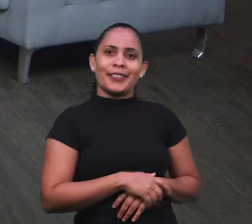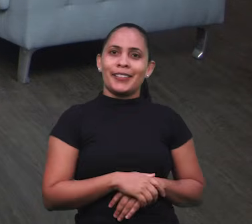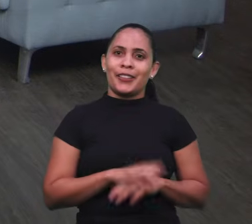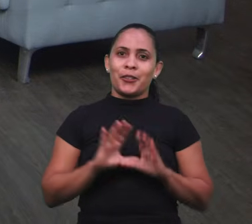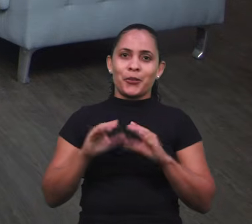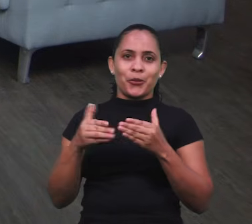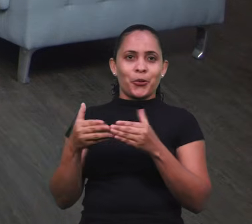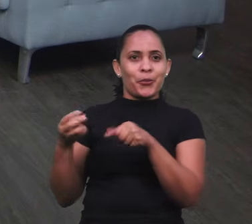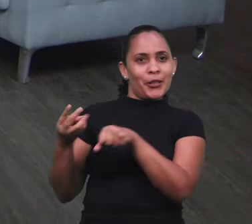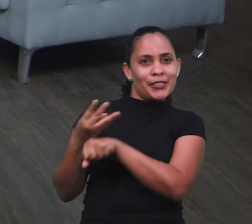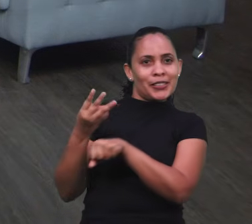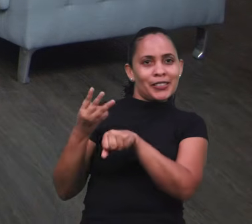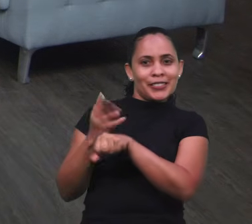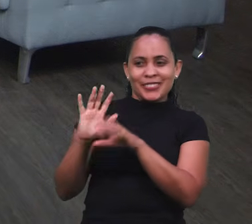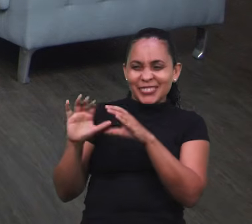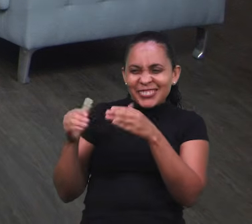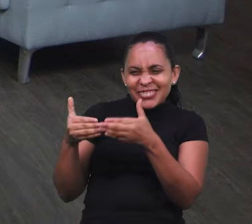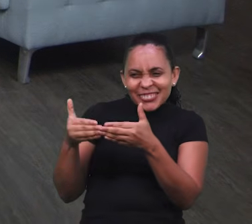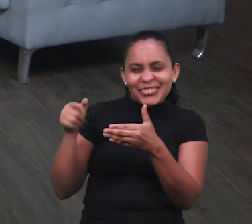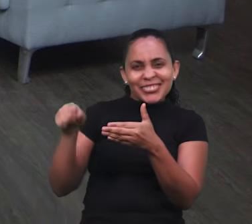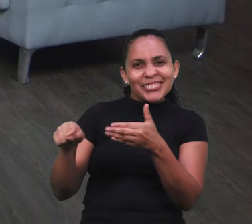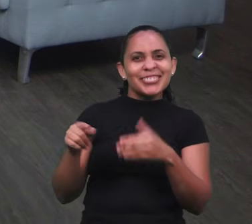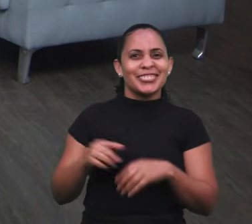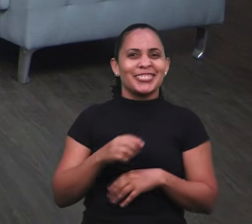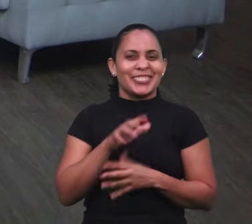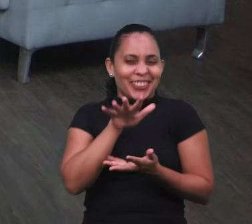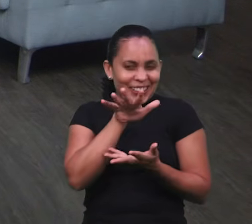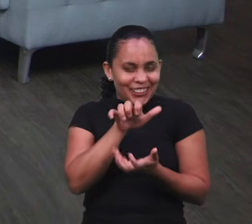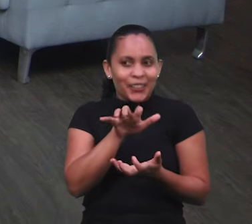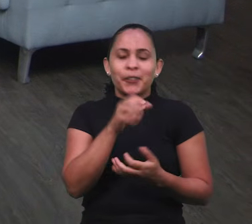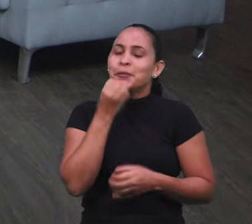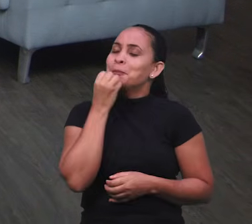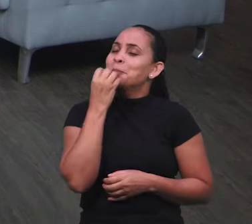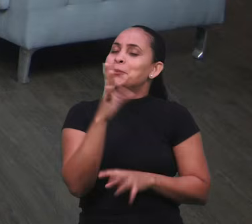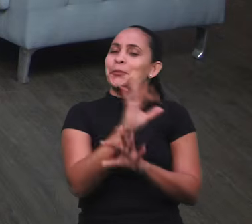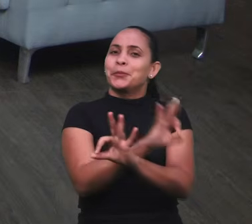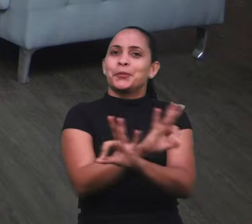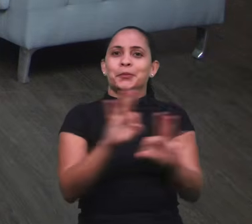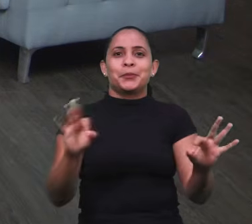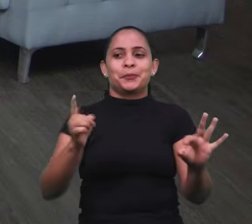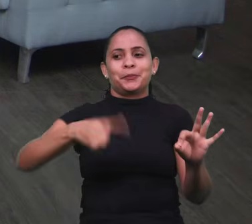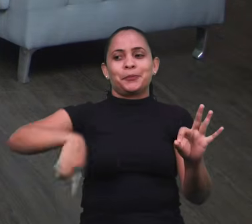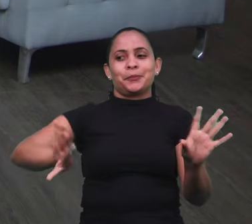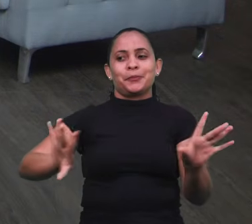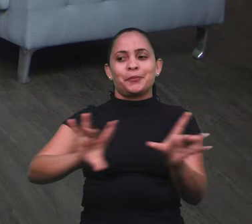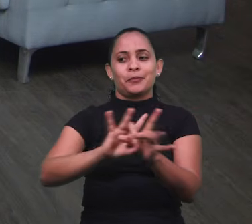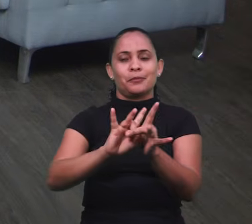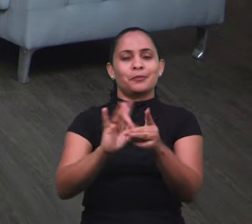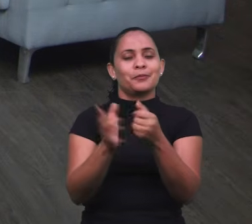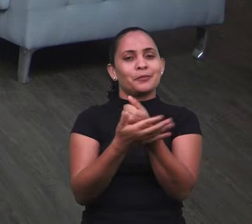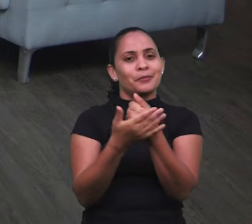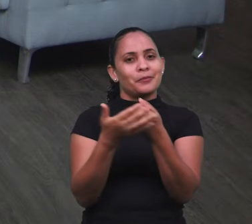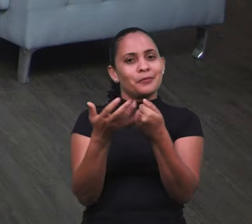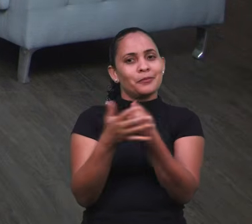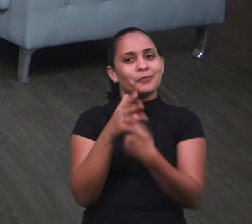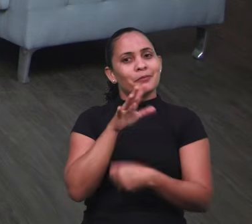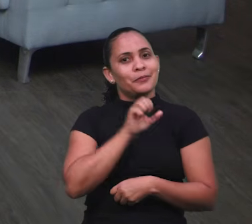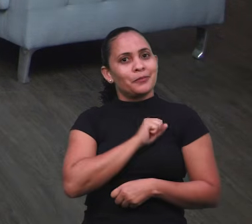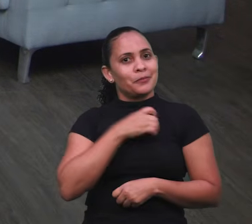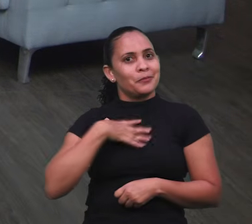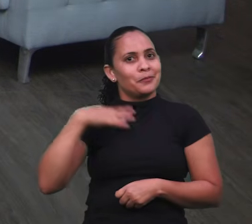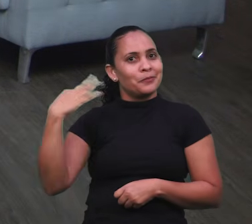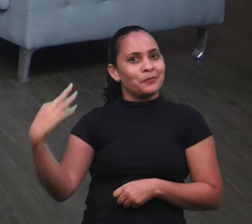muito boa, hein? Grupo do WhatsApp aí só com os idosos. E coisa boa, hein? Eles são unidos, eles